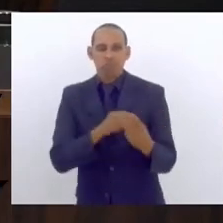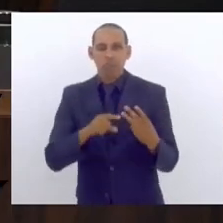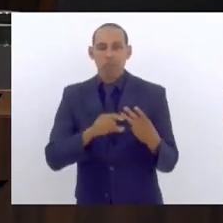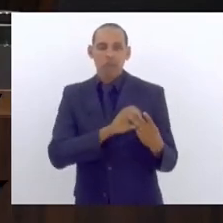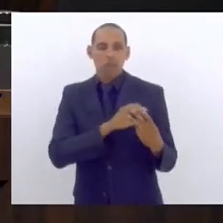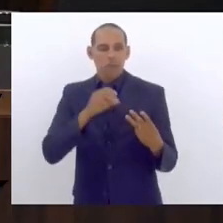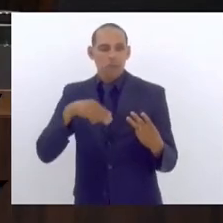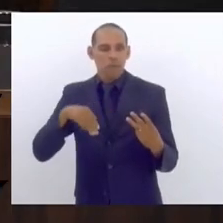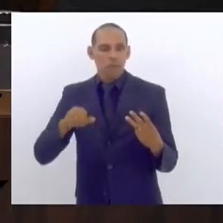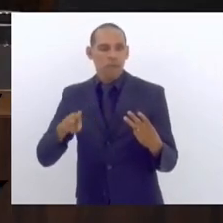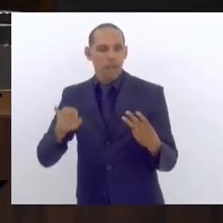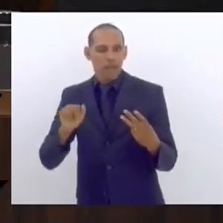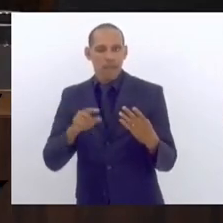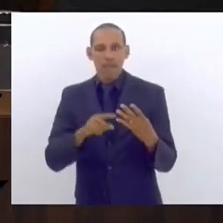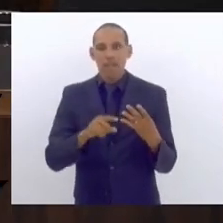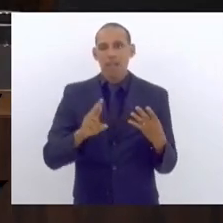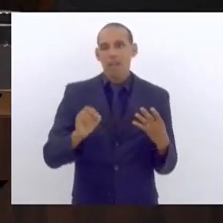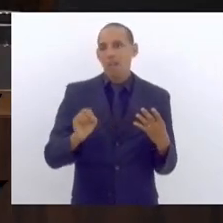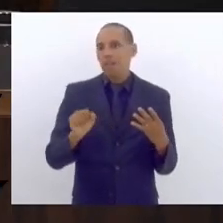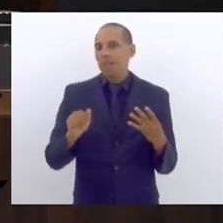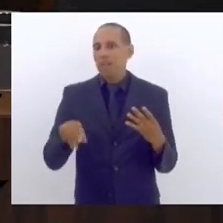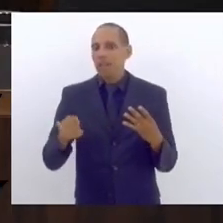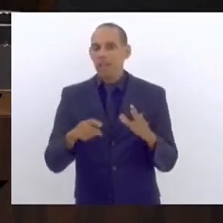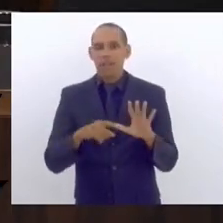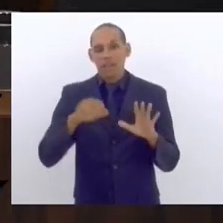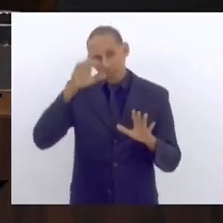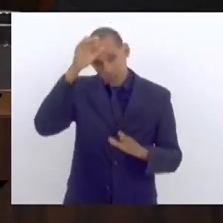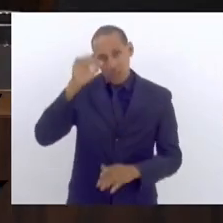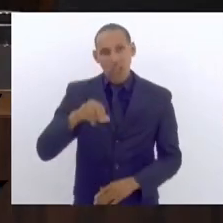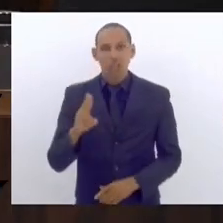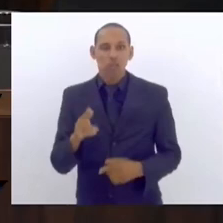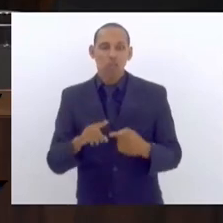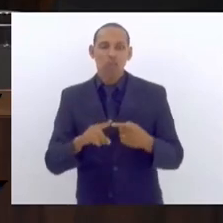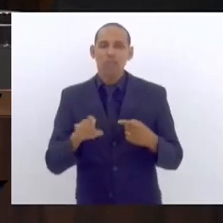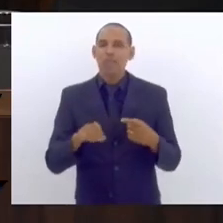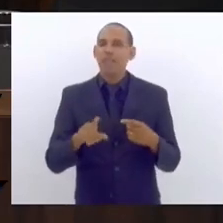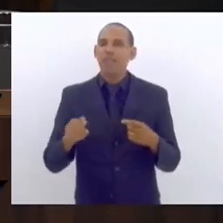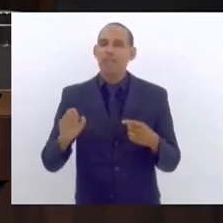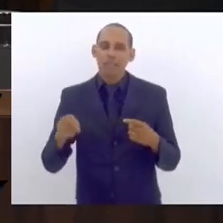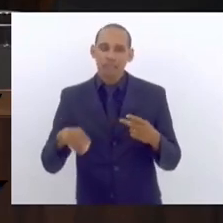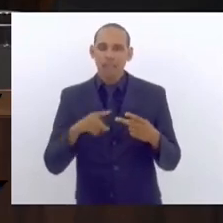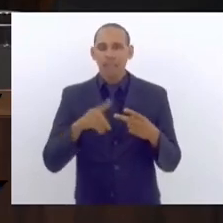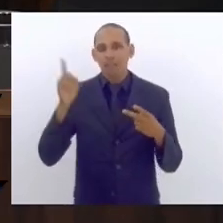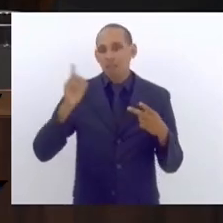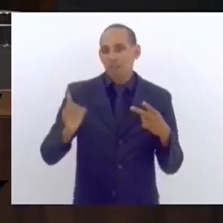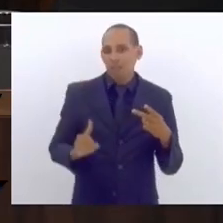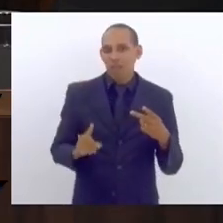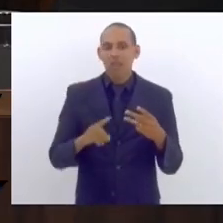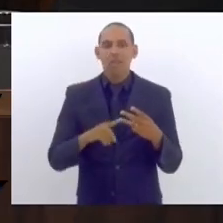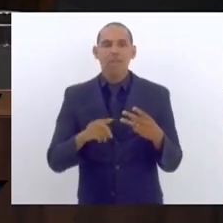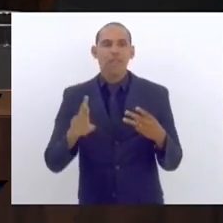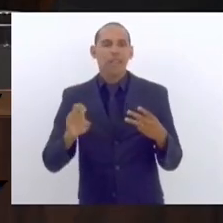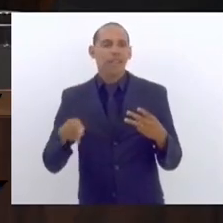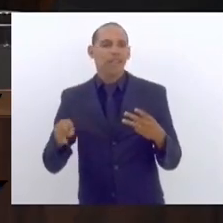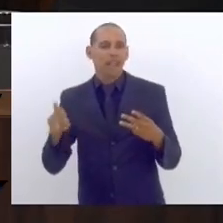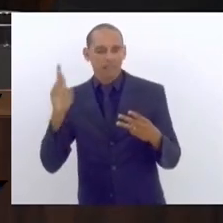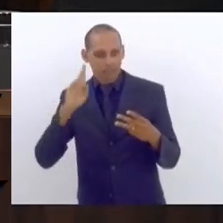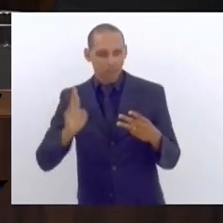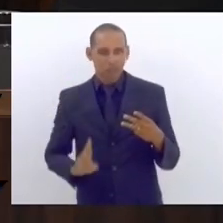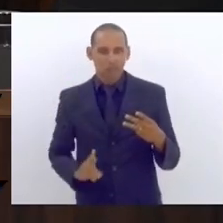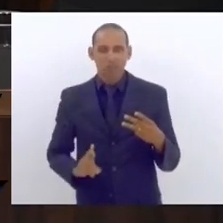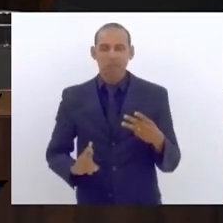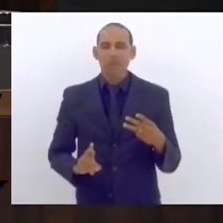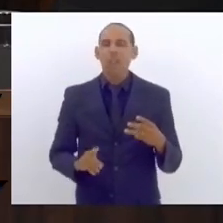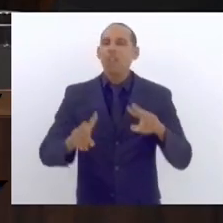Mônica Francisco, Rosane Félix, Tia Ju, Zeidan, Dani Monteiro, Renata Souza, que dispõe sobre o uso do